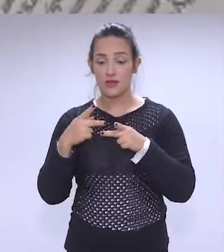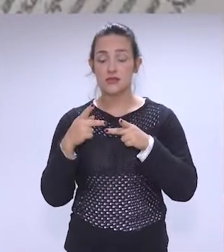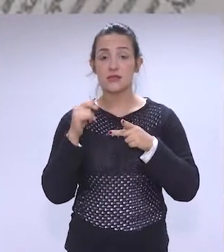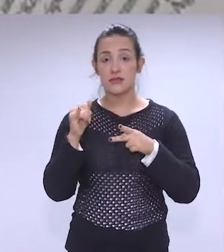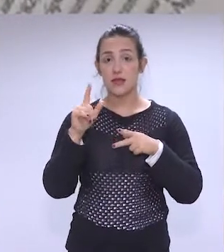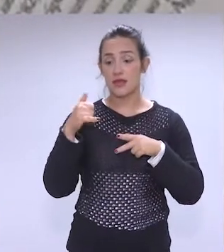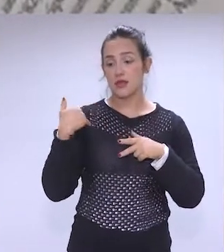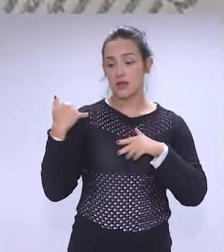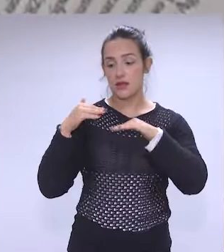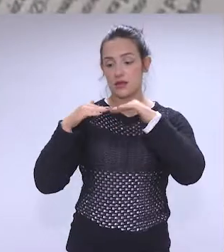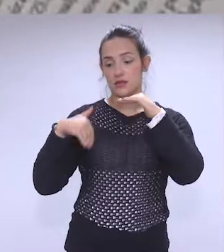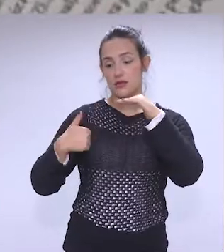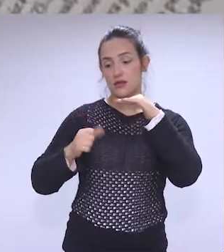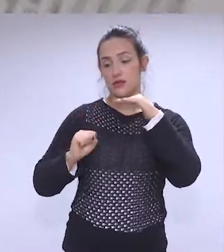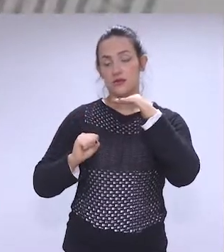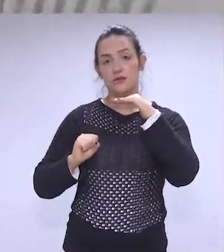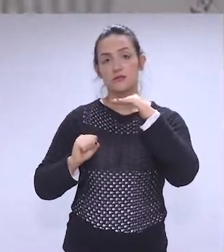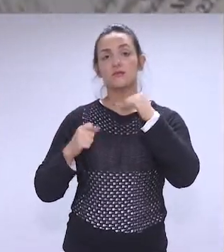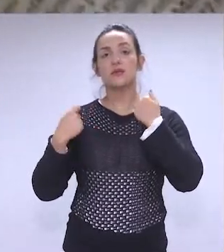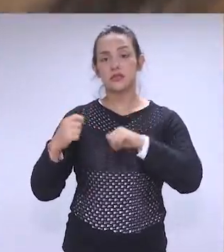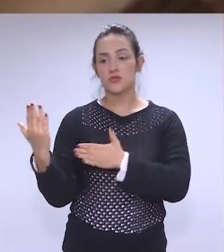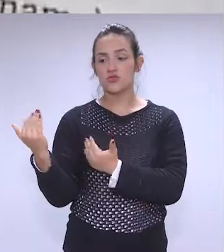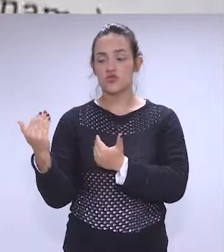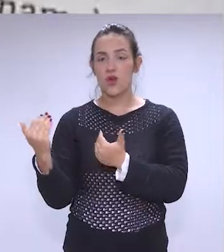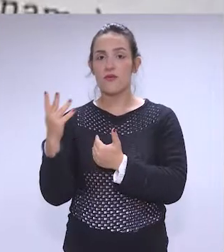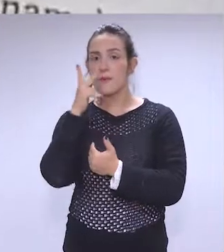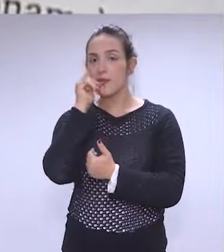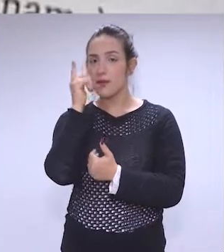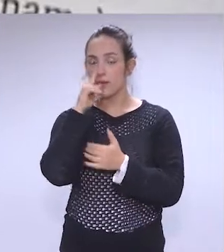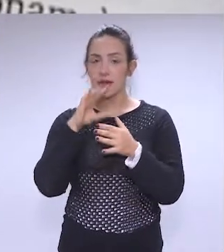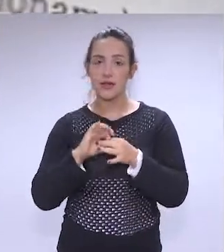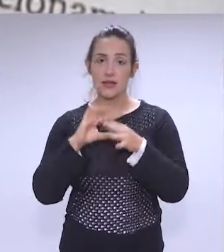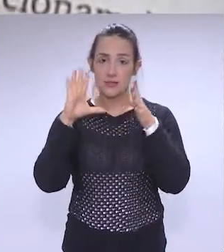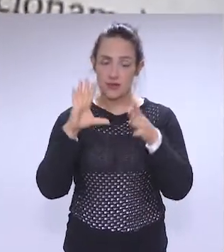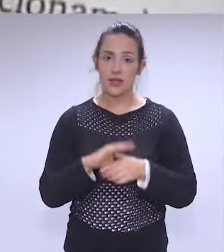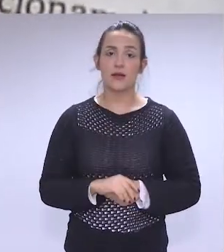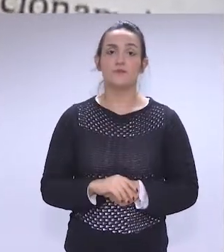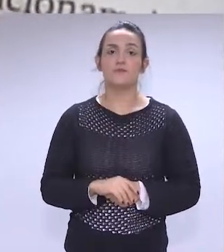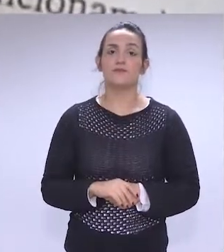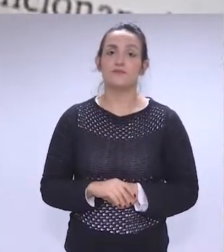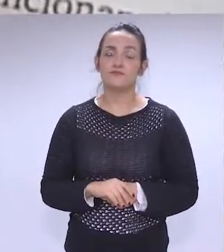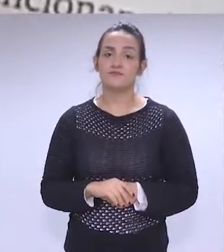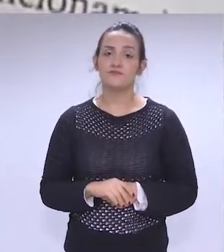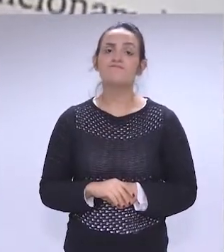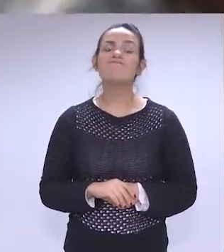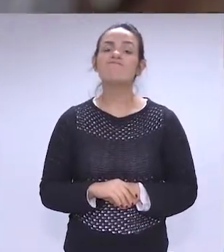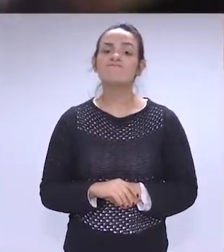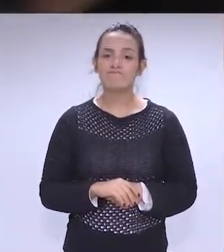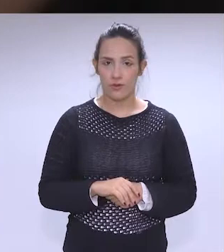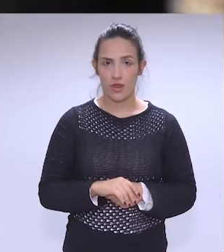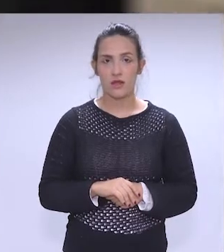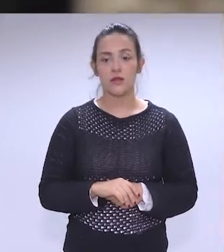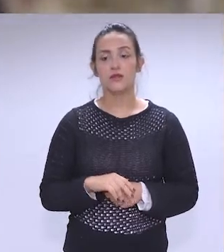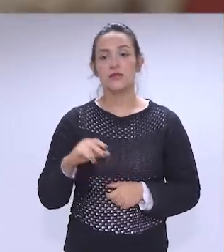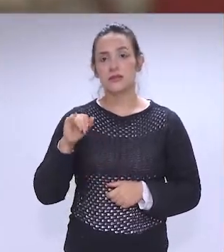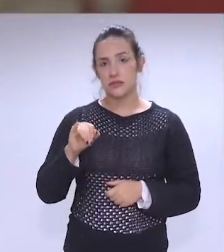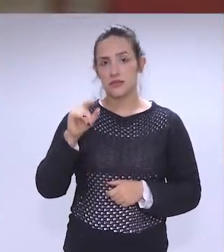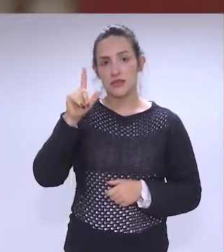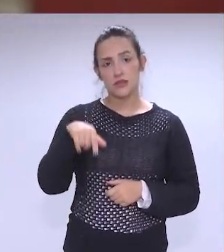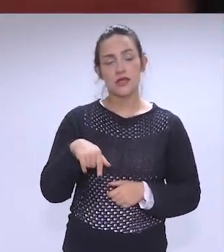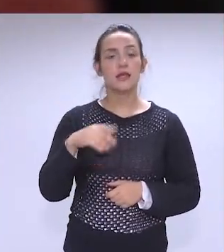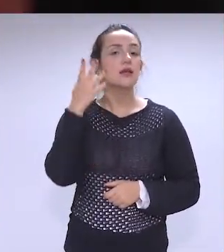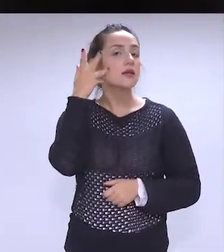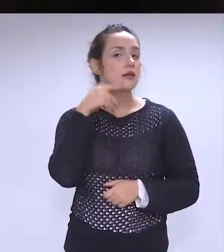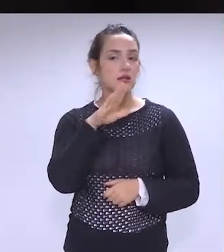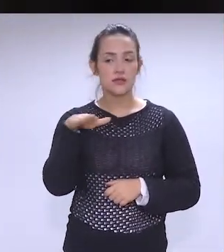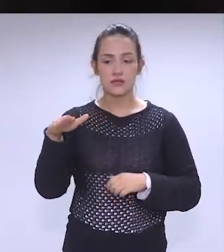antes dos 18, o jovem precisa ter autorização dos pais para isso. Até pouco tempo, o matrimônio de pessoas com